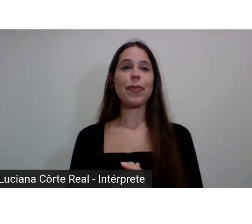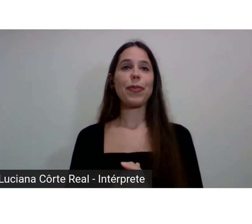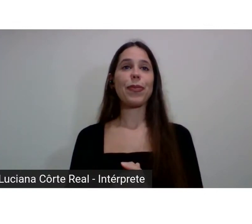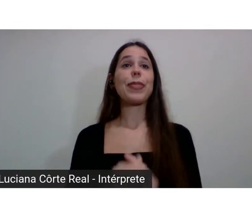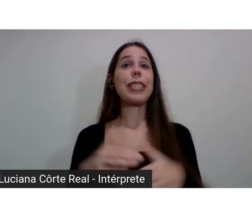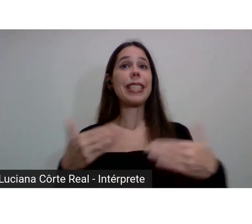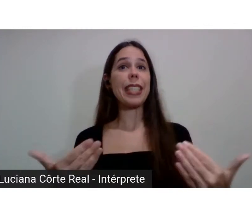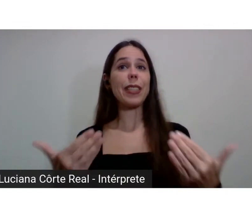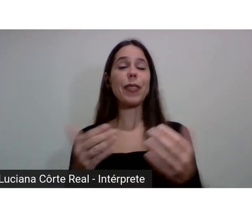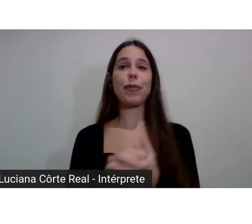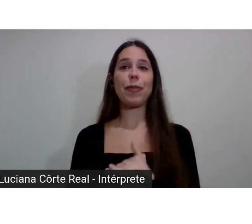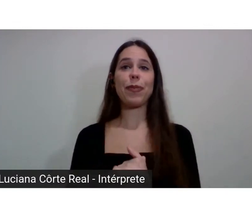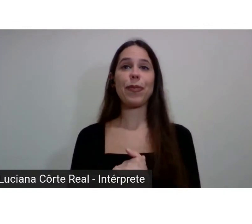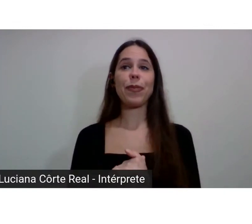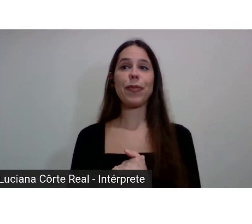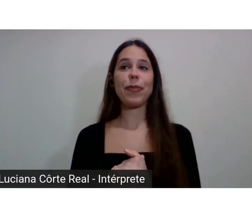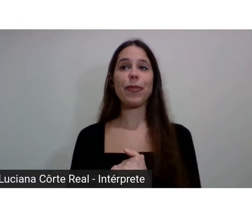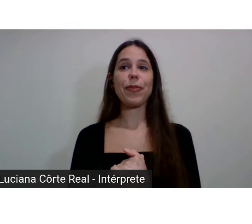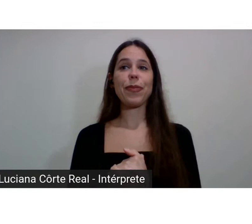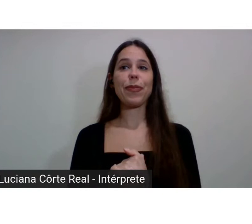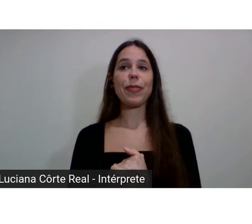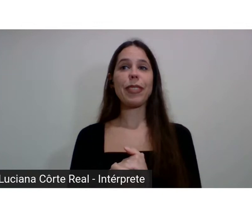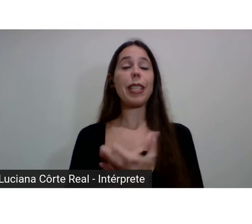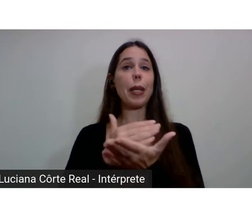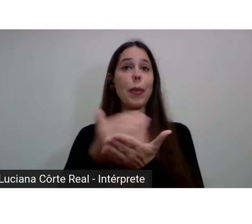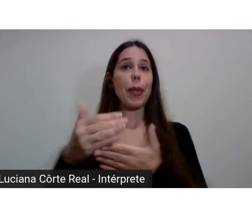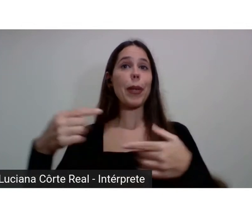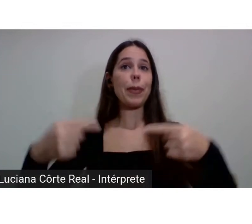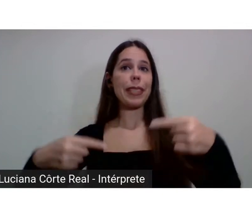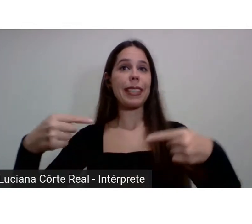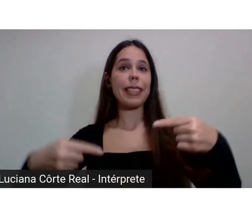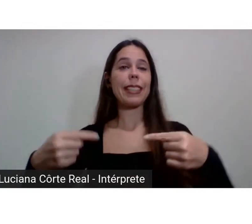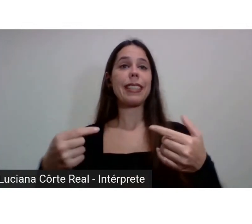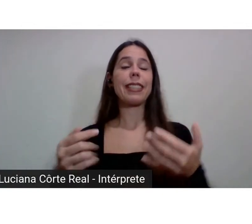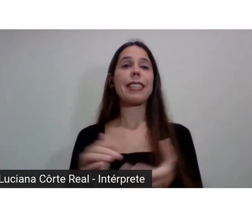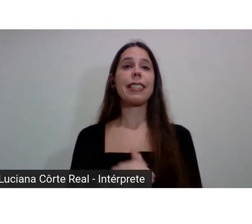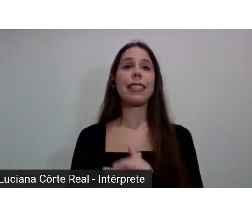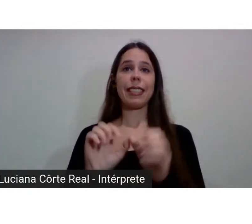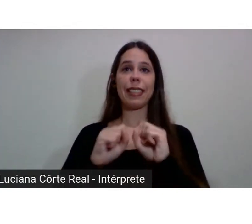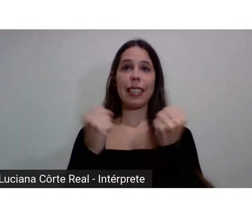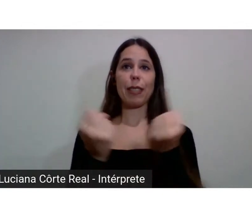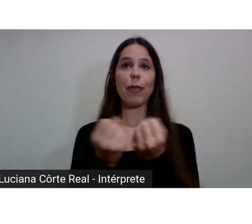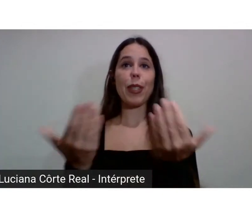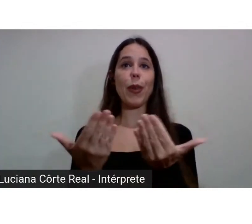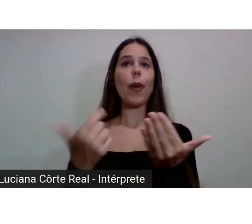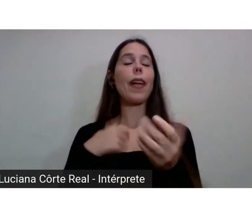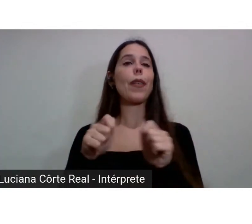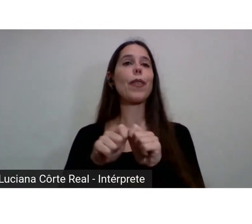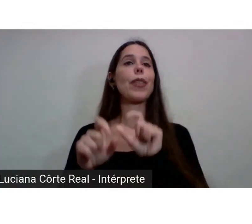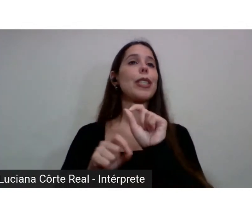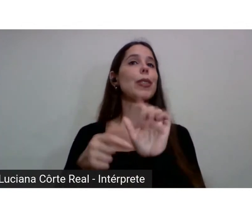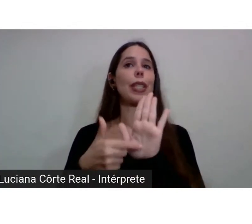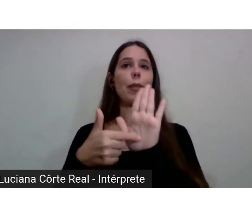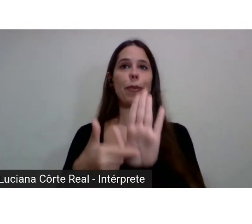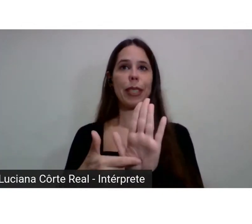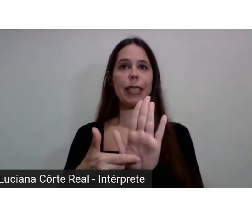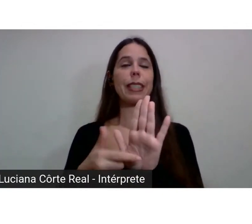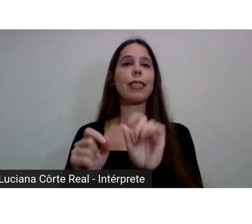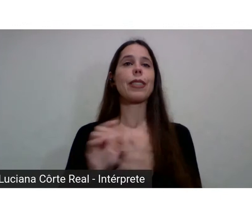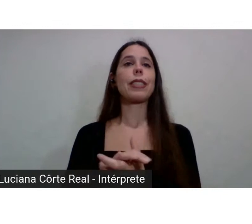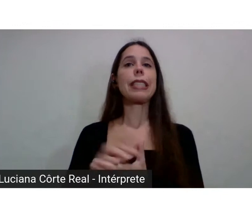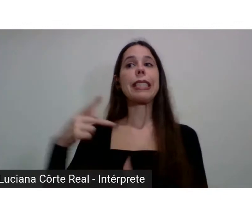Vamos para iniciar nosso debate, aqui o nosso seminário, eu vou fazer a apresentação do